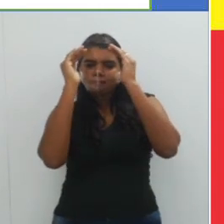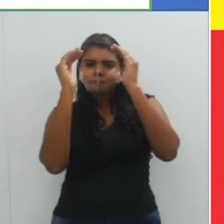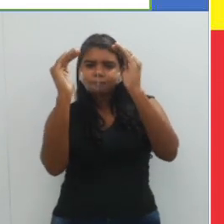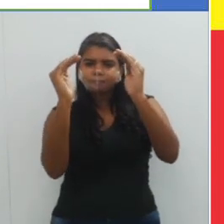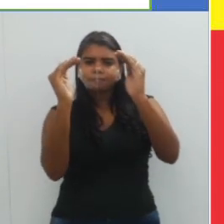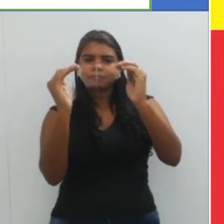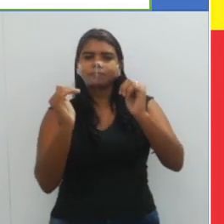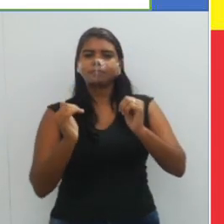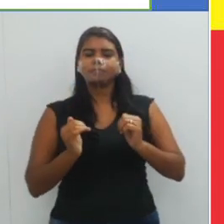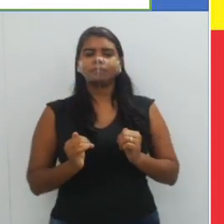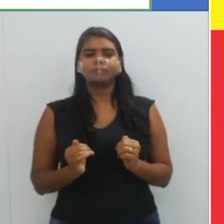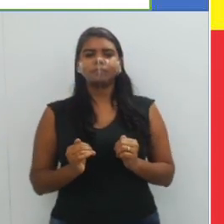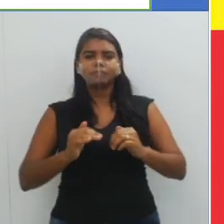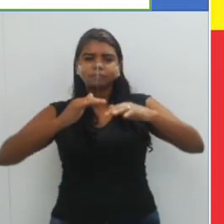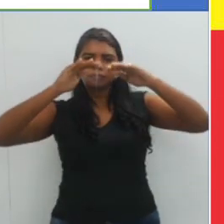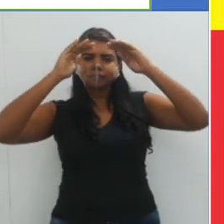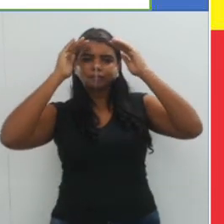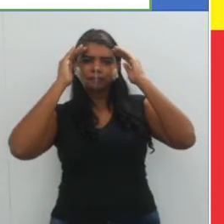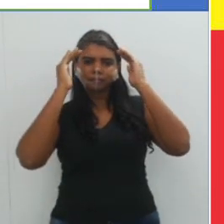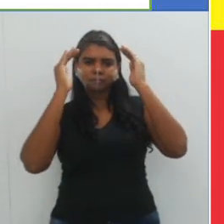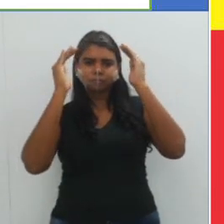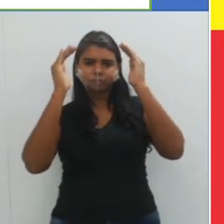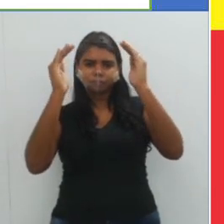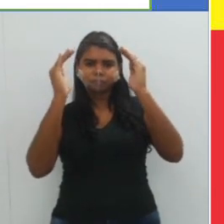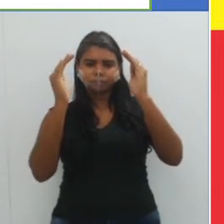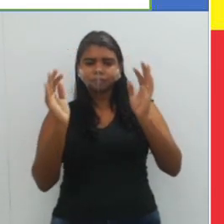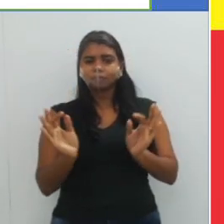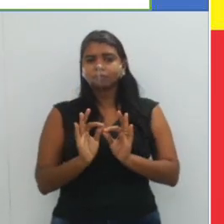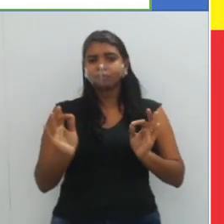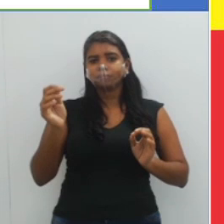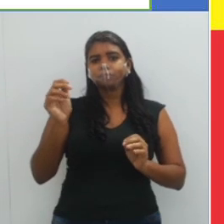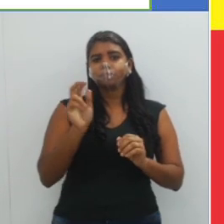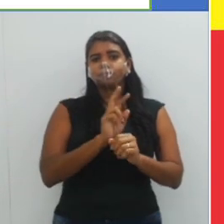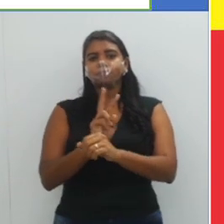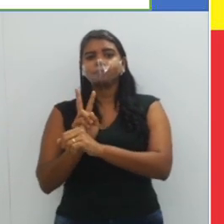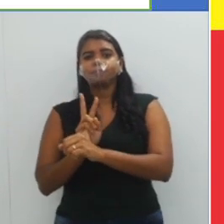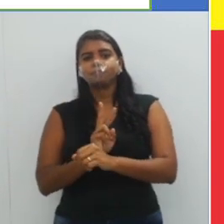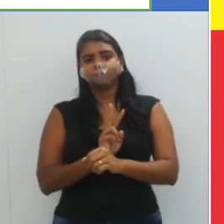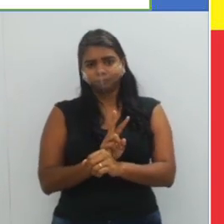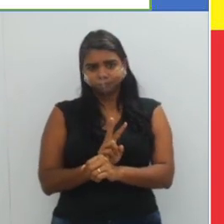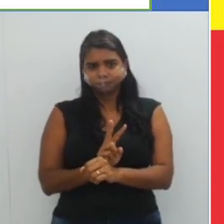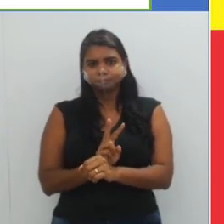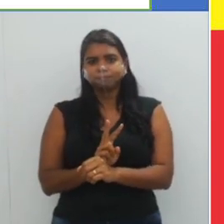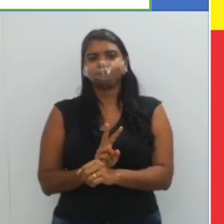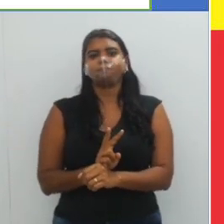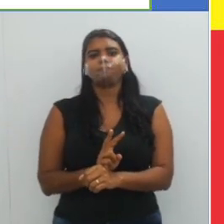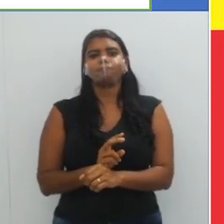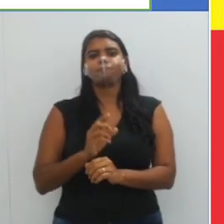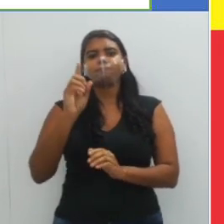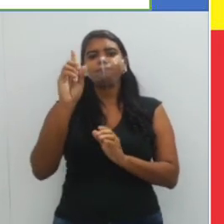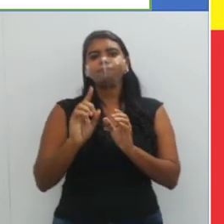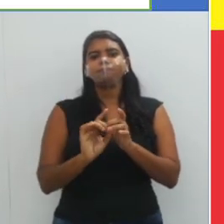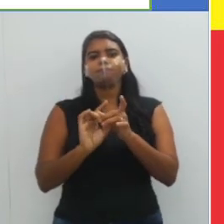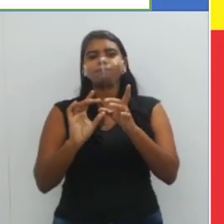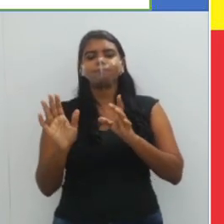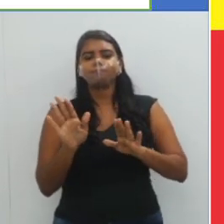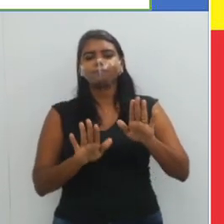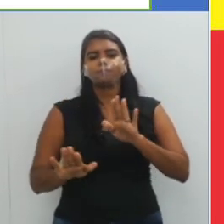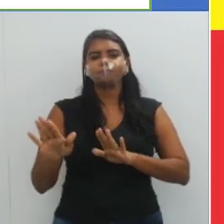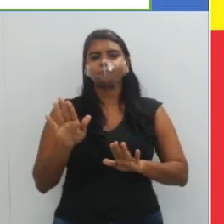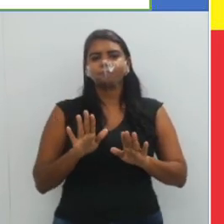essa palavra, o respeito ao bem comum e a preservação do regime democrático e dos